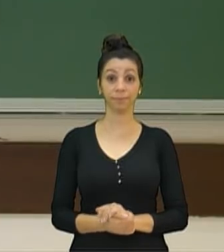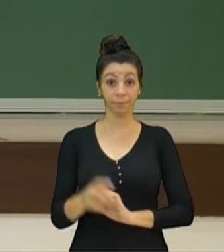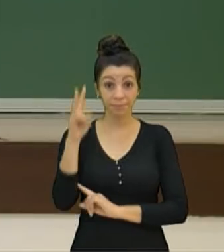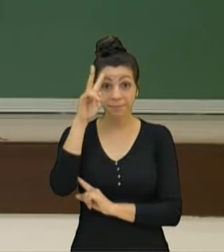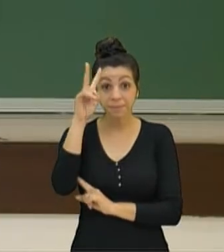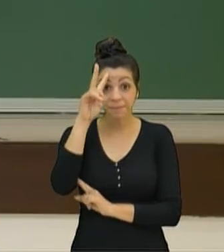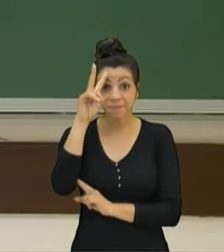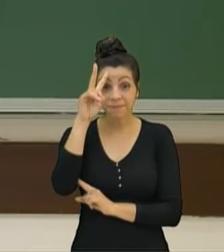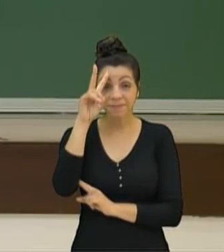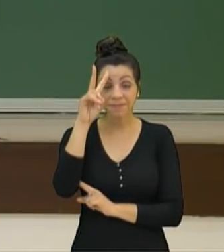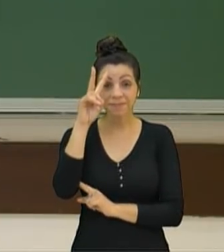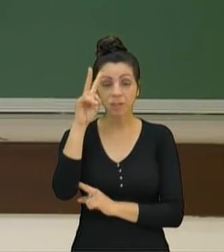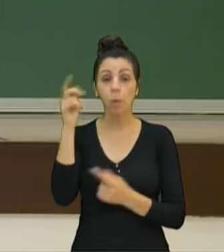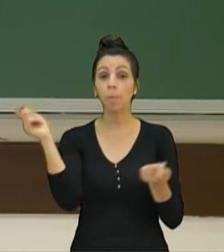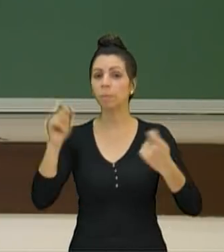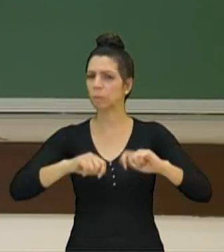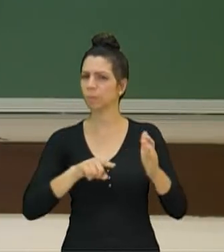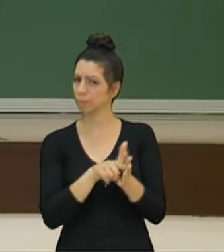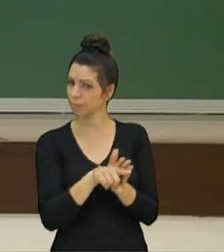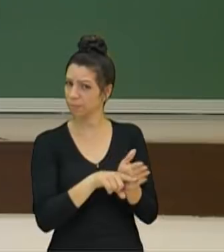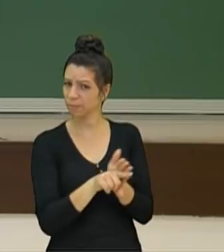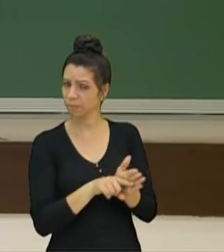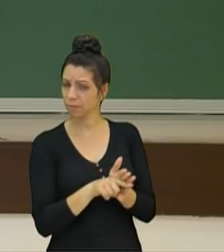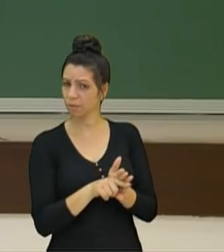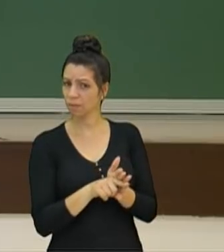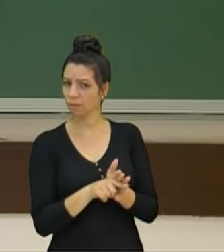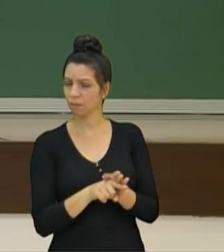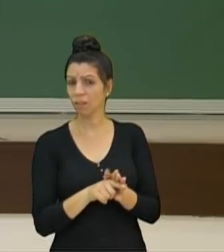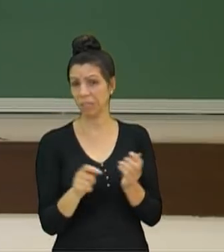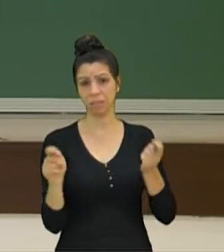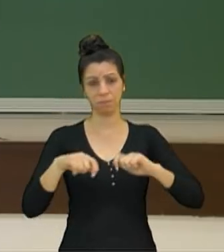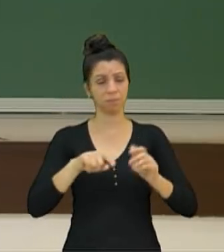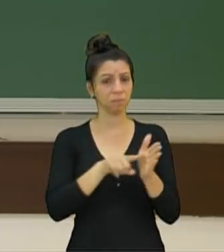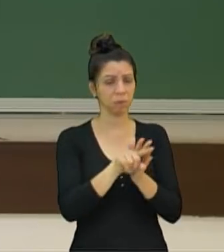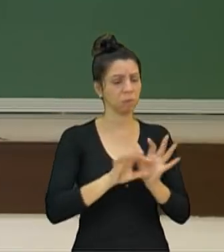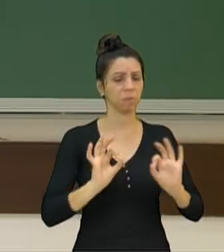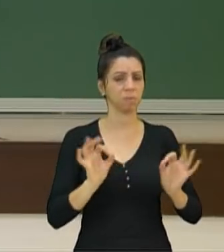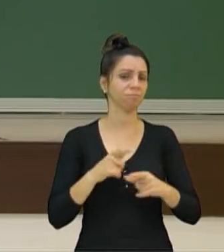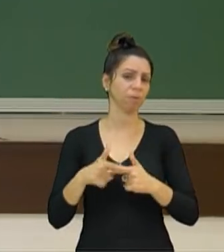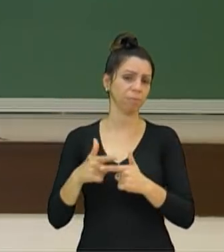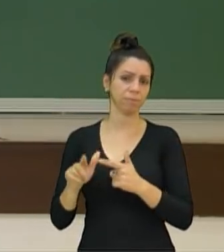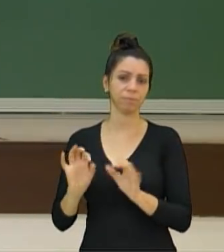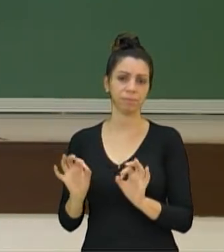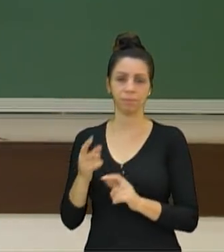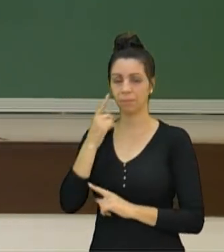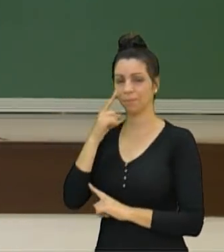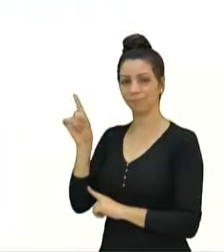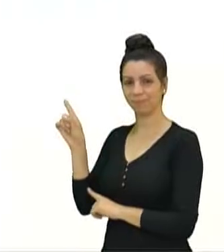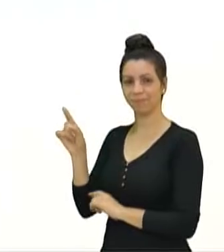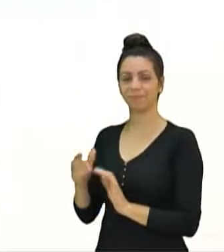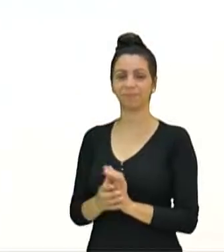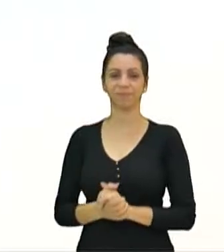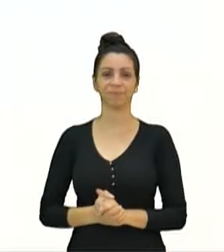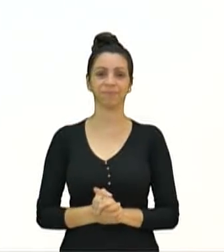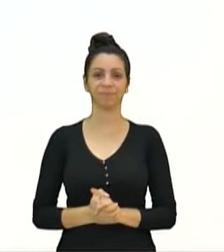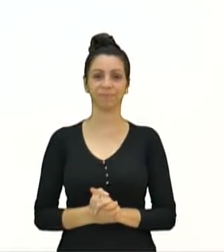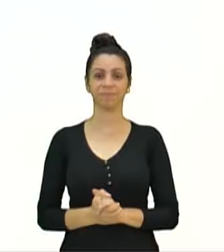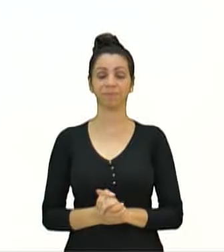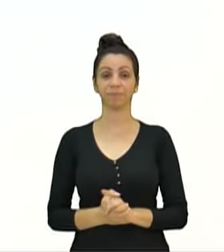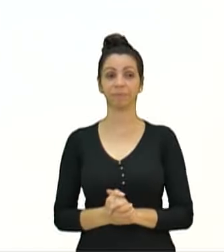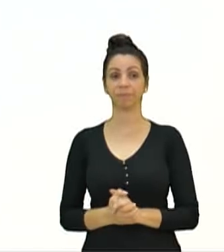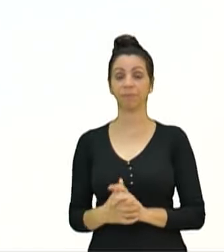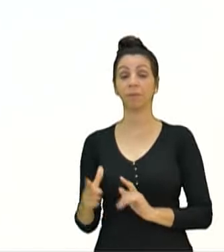Lembrou? Ou precisou pesquisar? Se precisou pesquisar, não tem problema não. Vamos dar uma olhada? Nós temos então